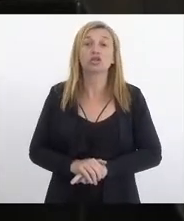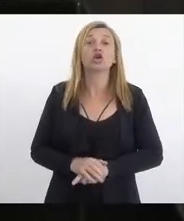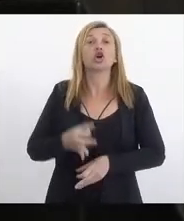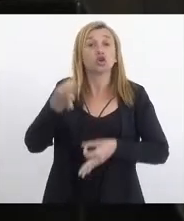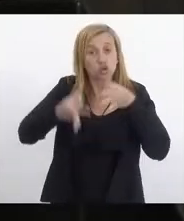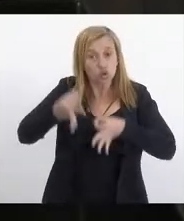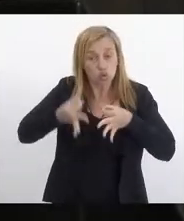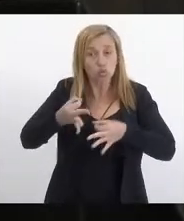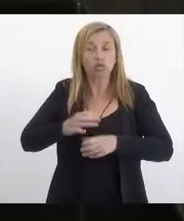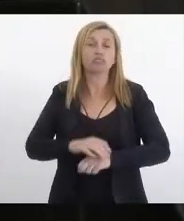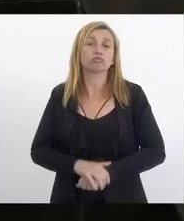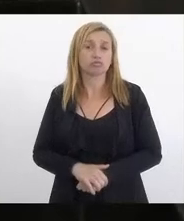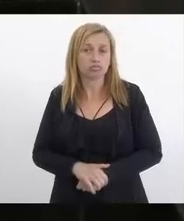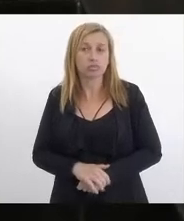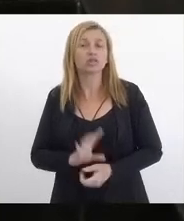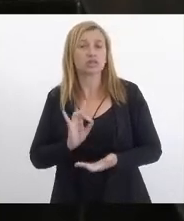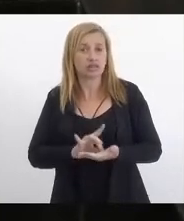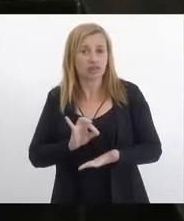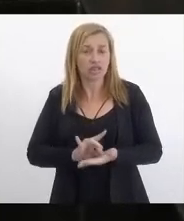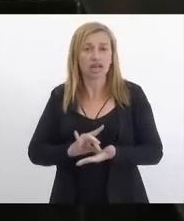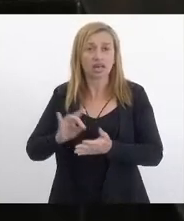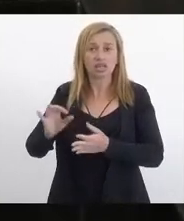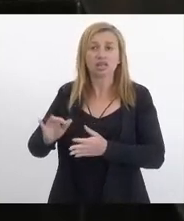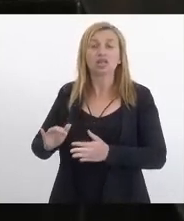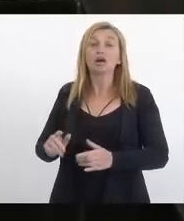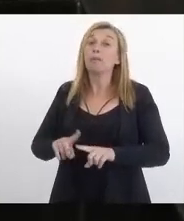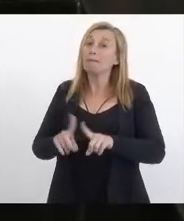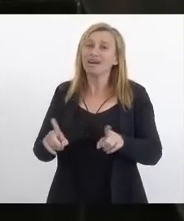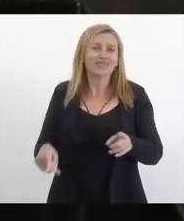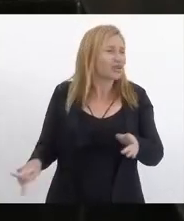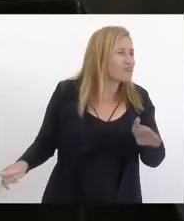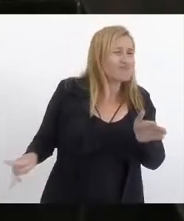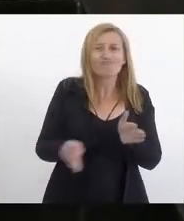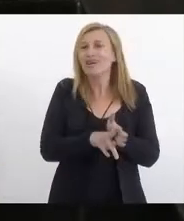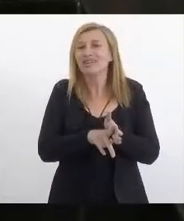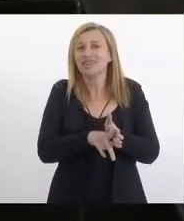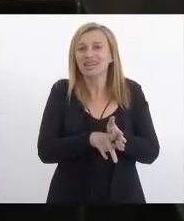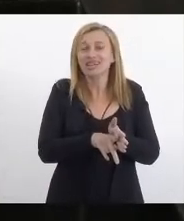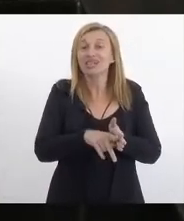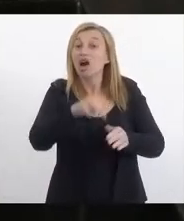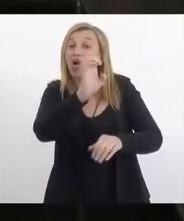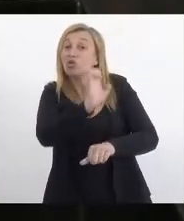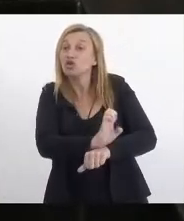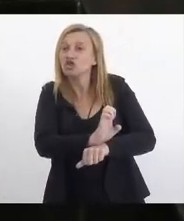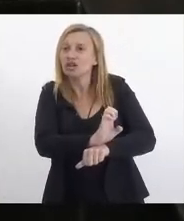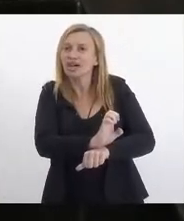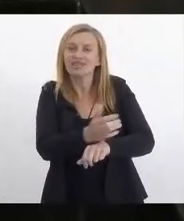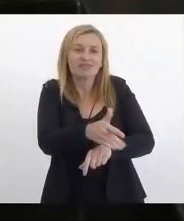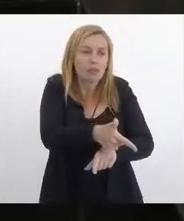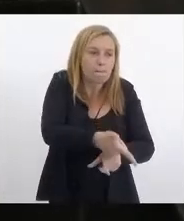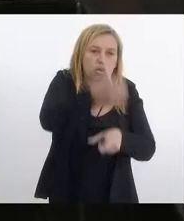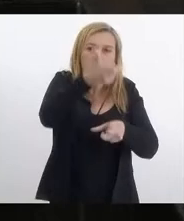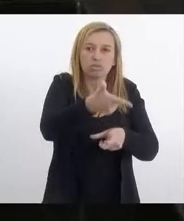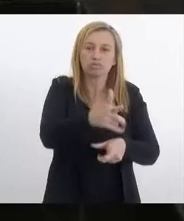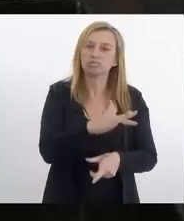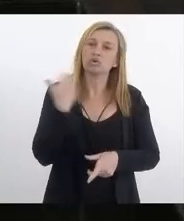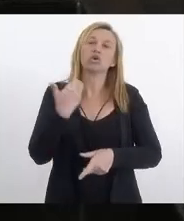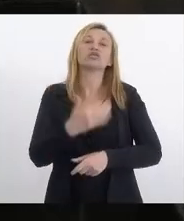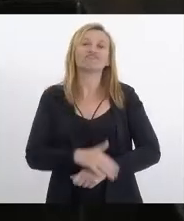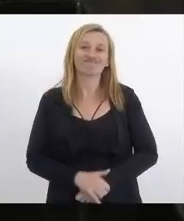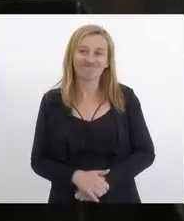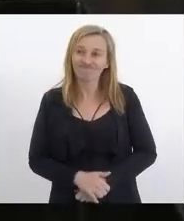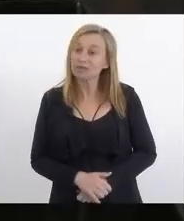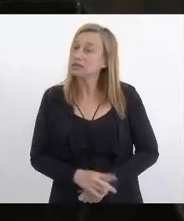julgam, né, na verdade o Poder Judiciário julga, mas não faz parte da missão do Estado executar.